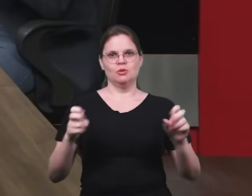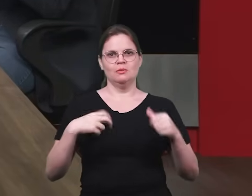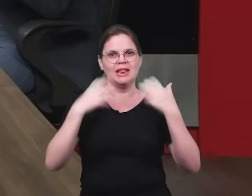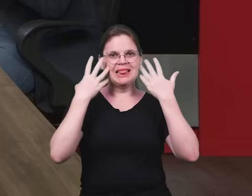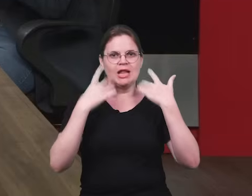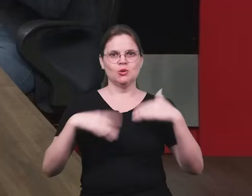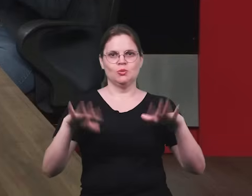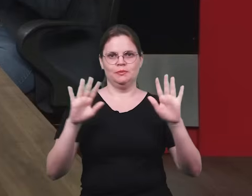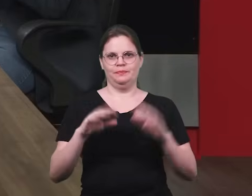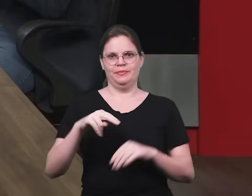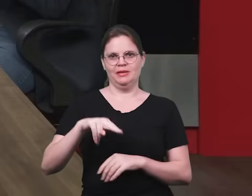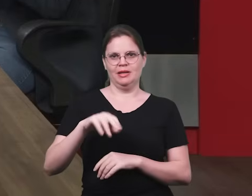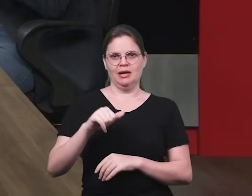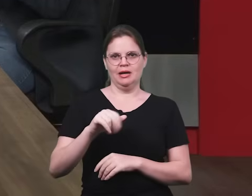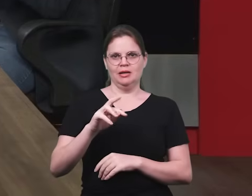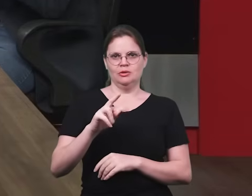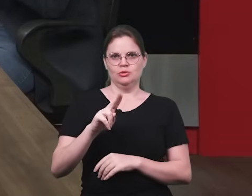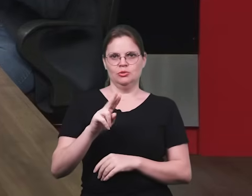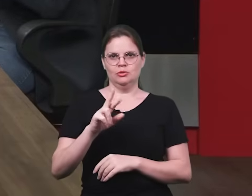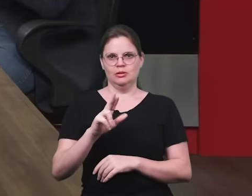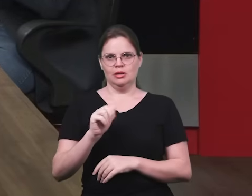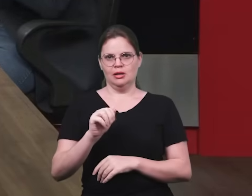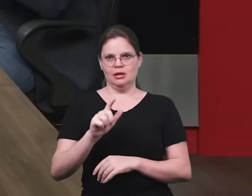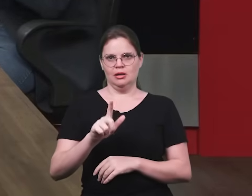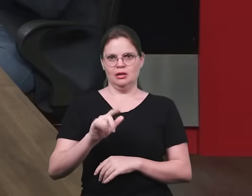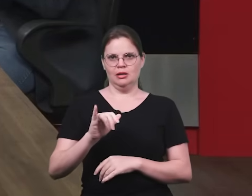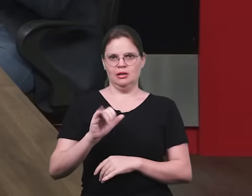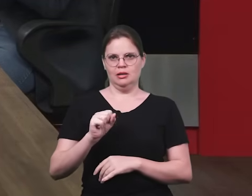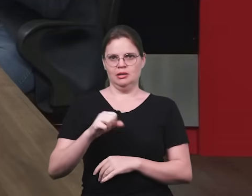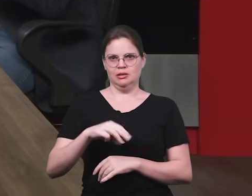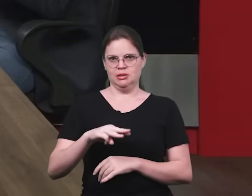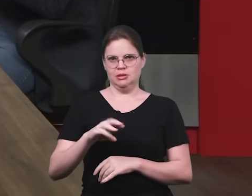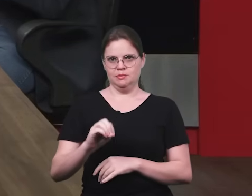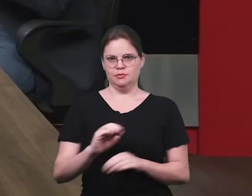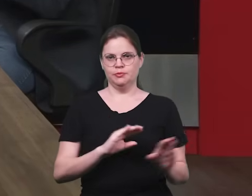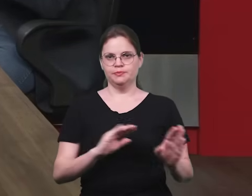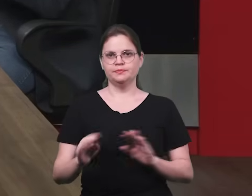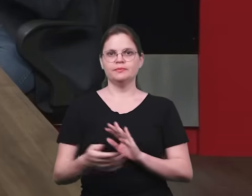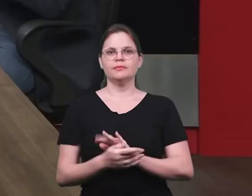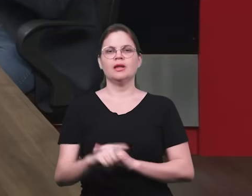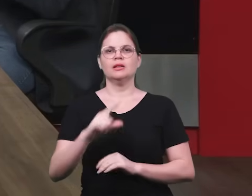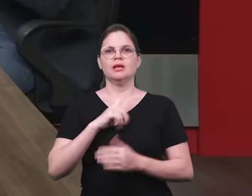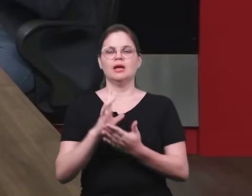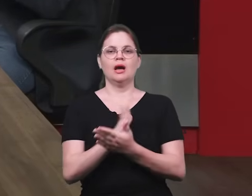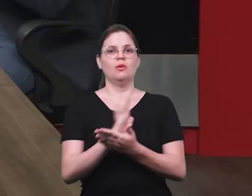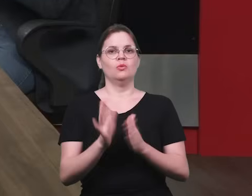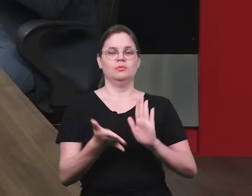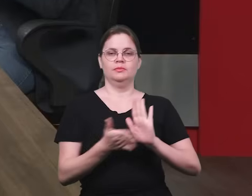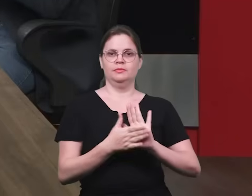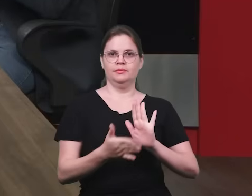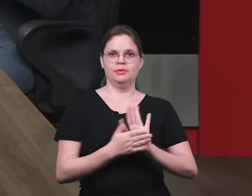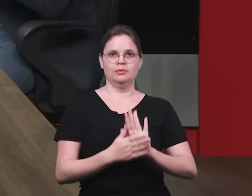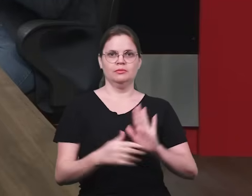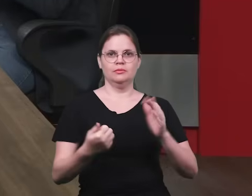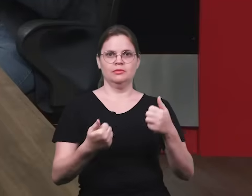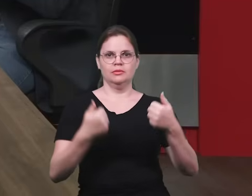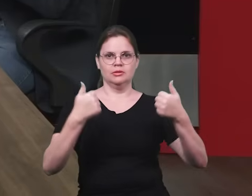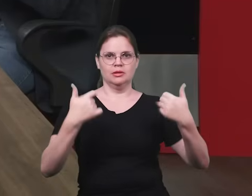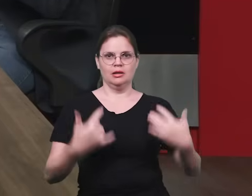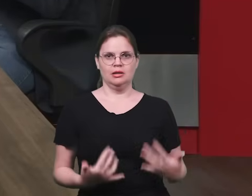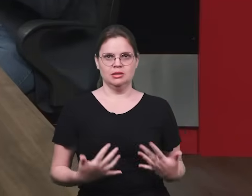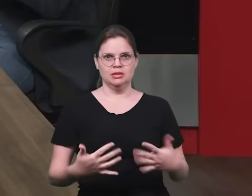naturalismo. O naturalismo tem propostas, pastor Eduardo Rossetti, de explicação de